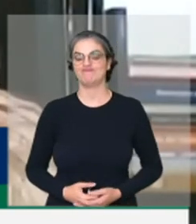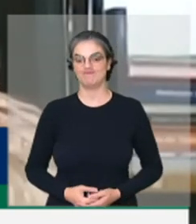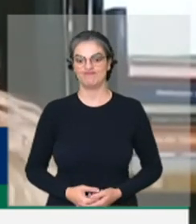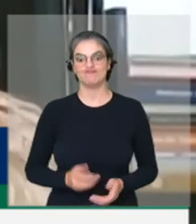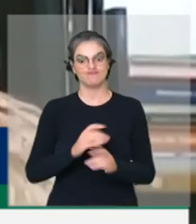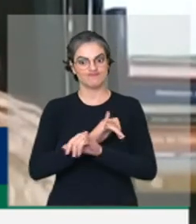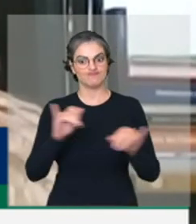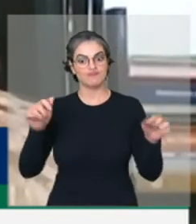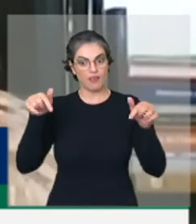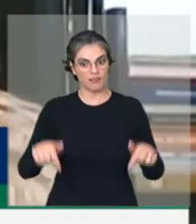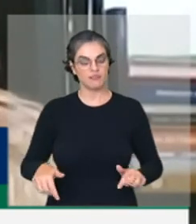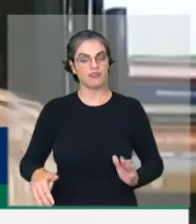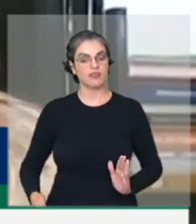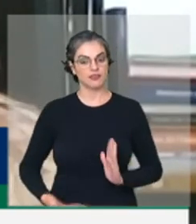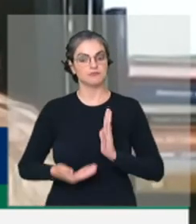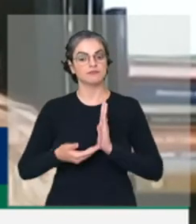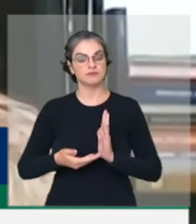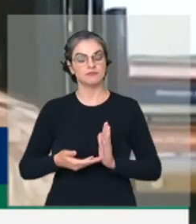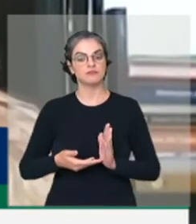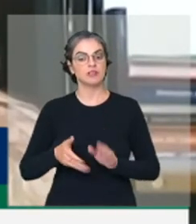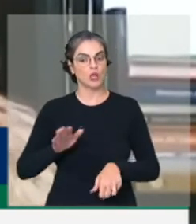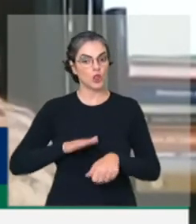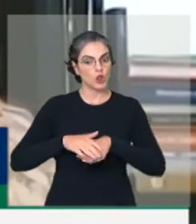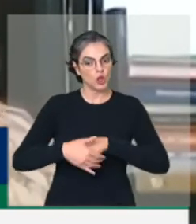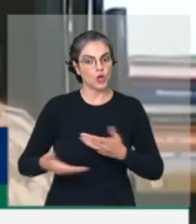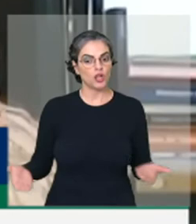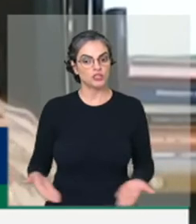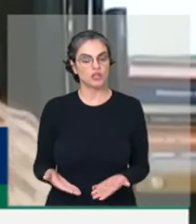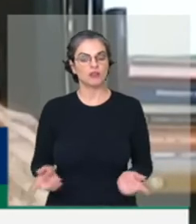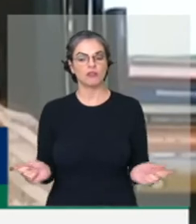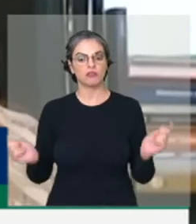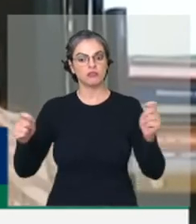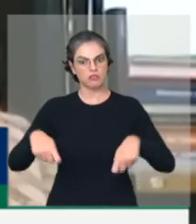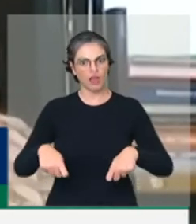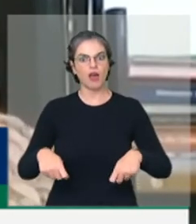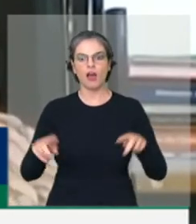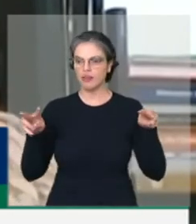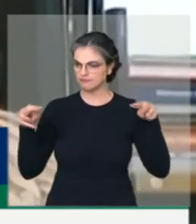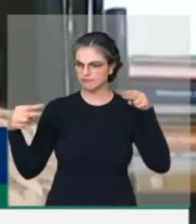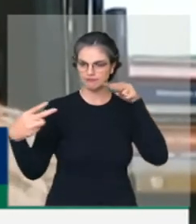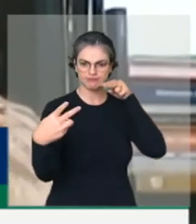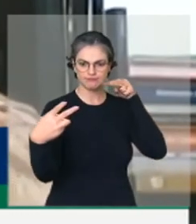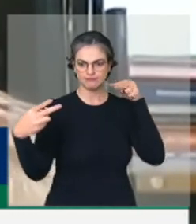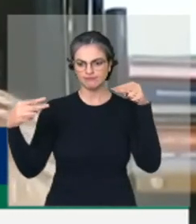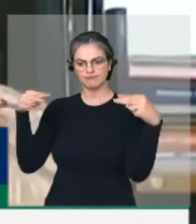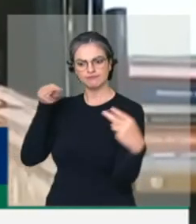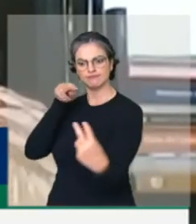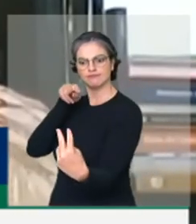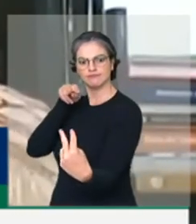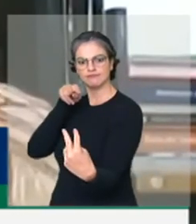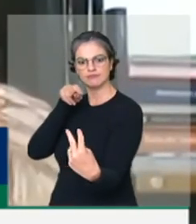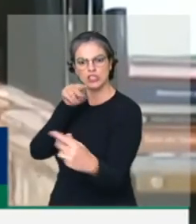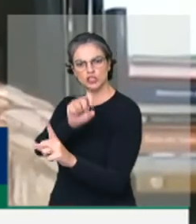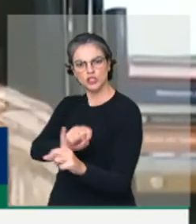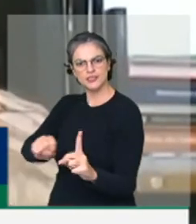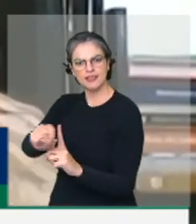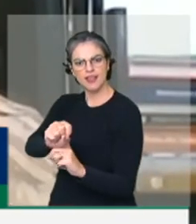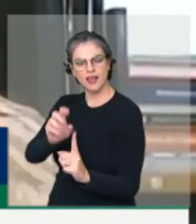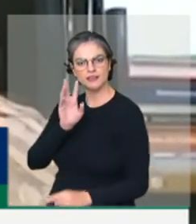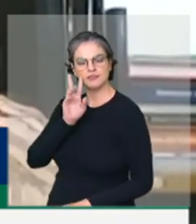nessa noite, terá condições de enfrentar, olhos nos olhos, a sociedade brasileira, a defesa